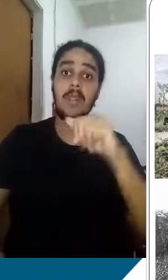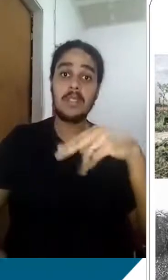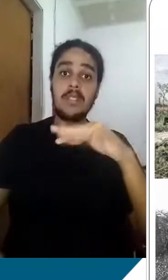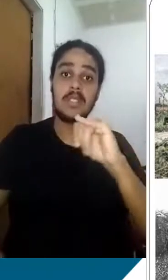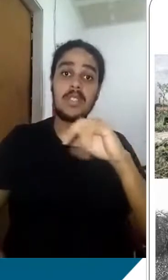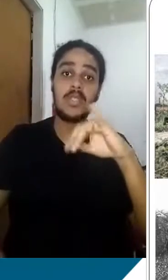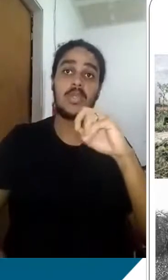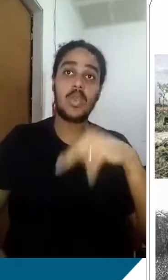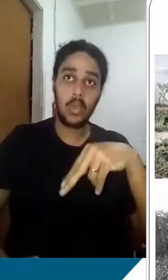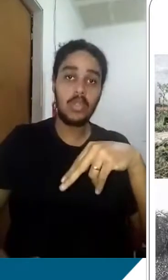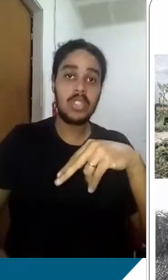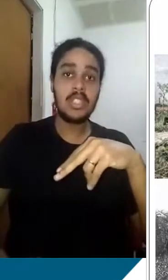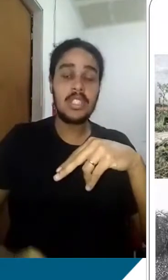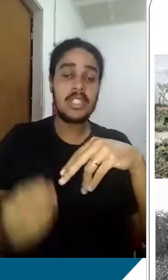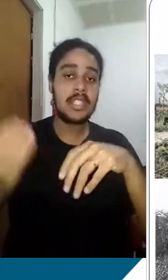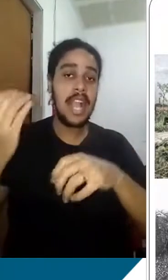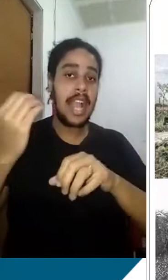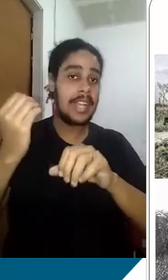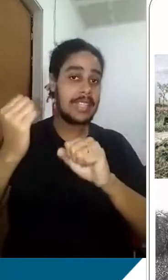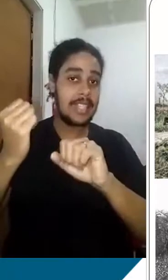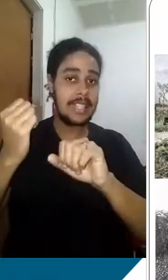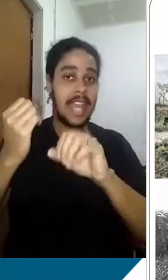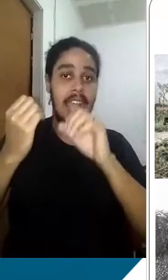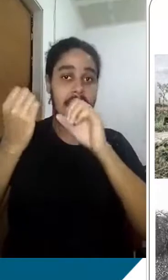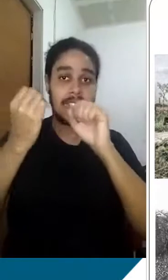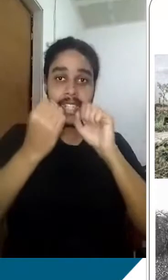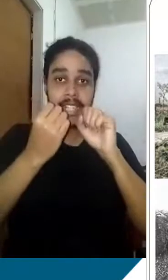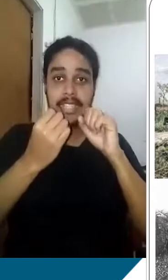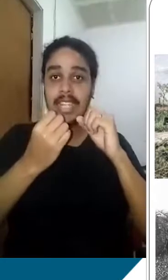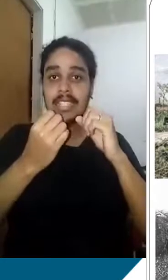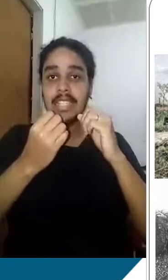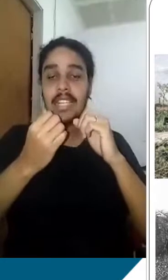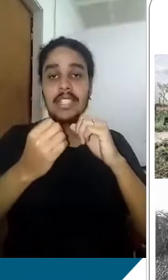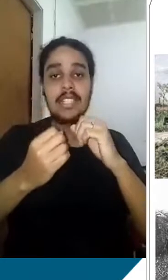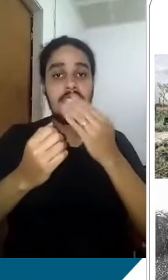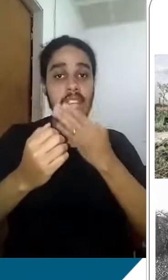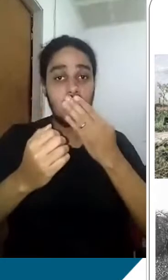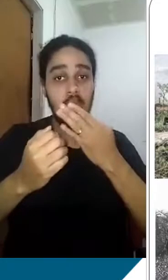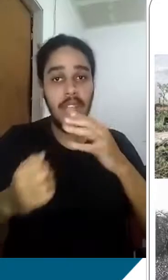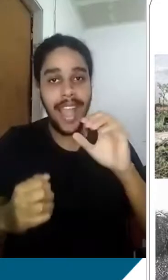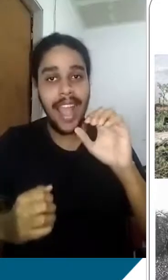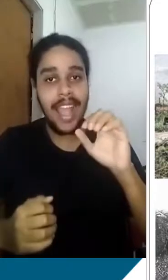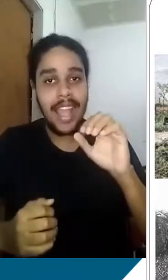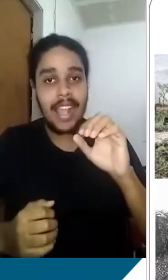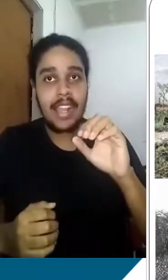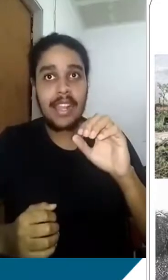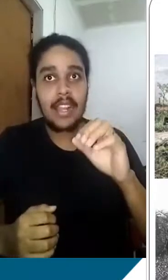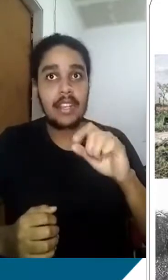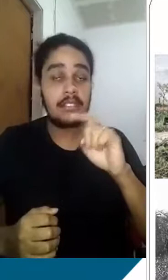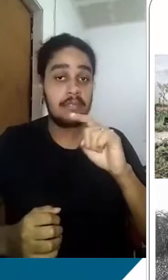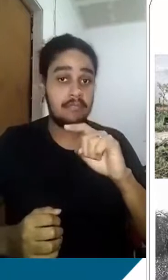de cana-de-açúcar no Brasil, uma fotografia também antiga de uma plantation de